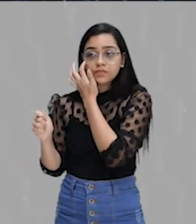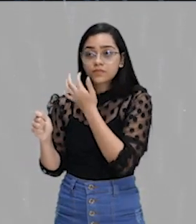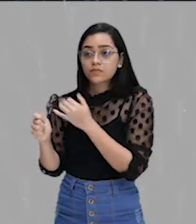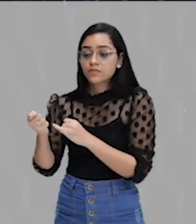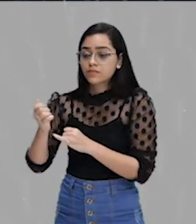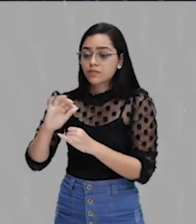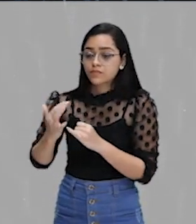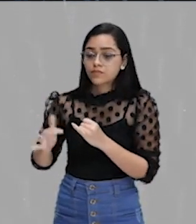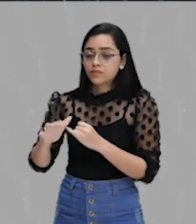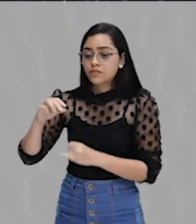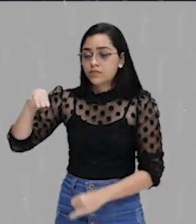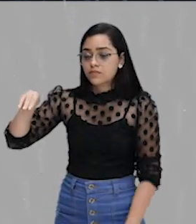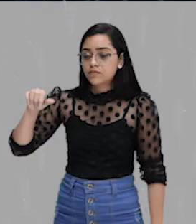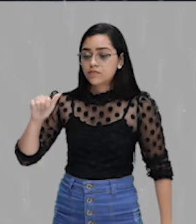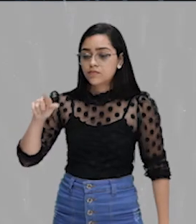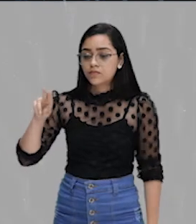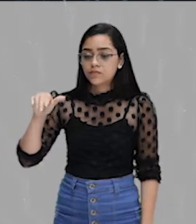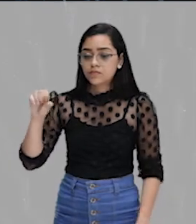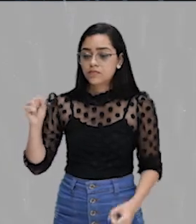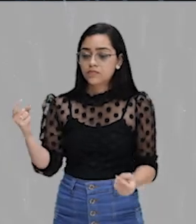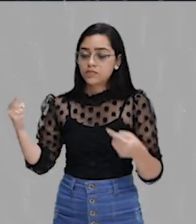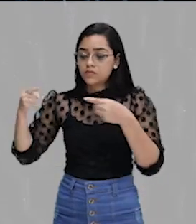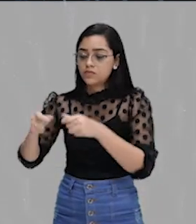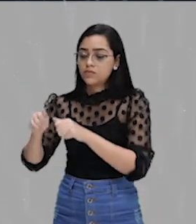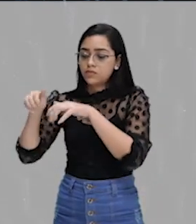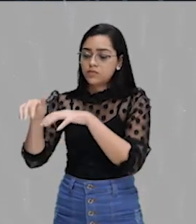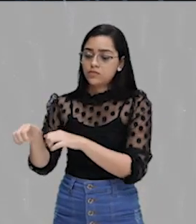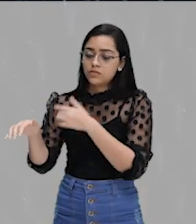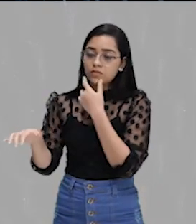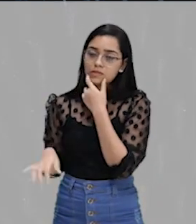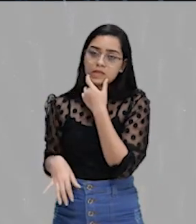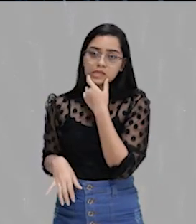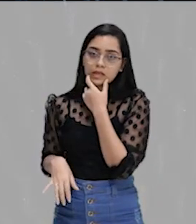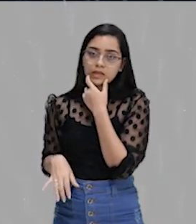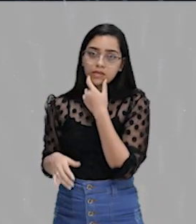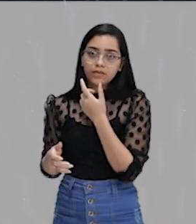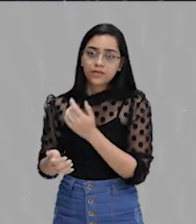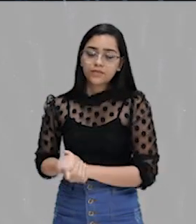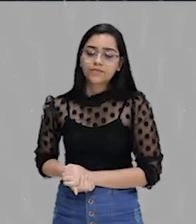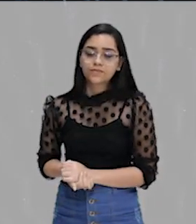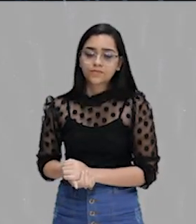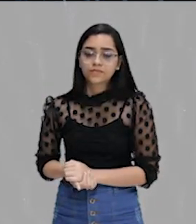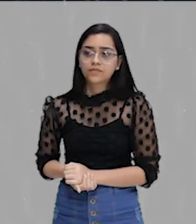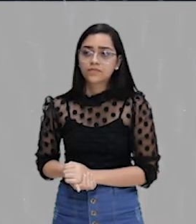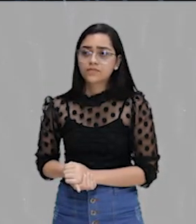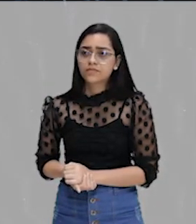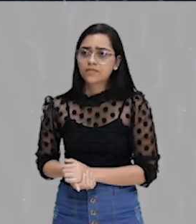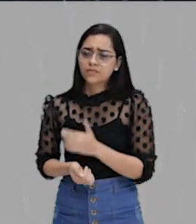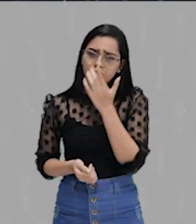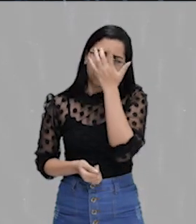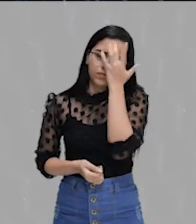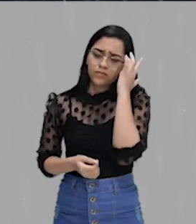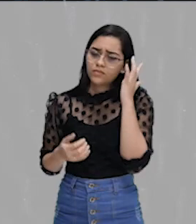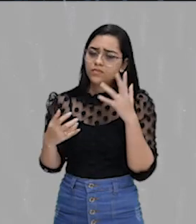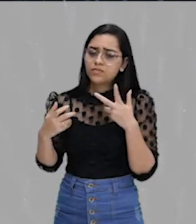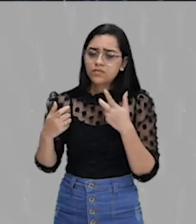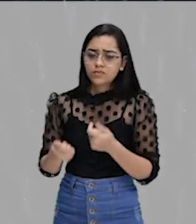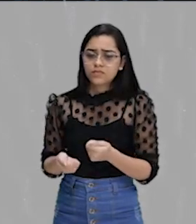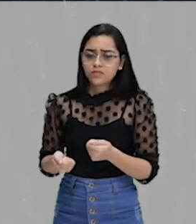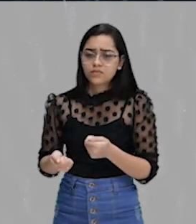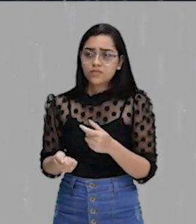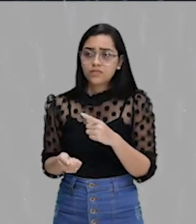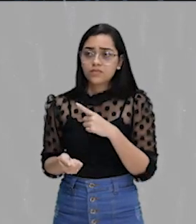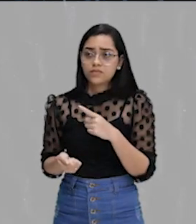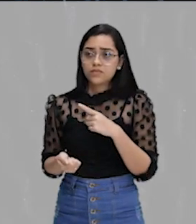pela Ilha das Malvinas contra o Reino Unido, contra a Inglaterra. Os argentinos, a ditadura civil-militar